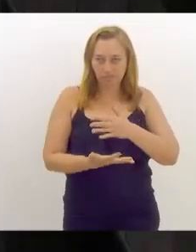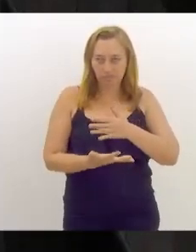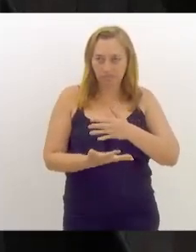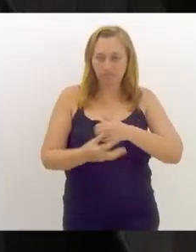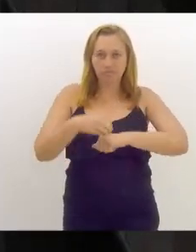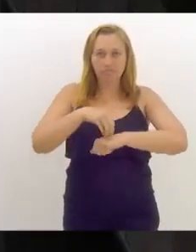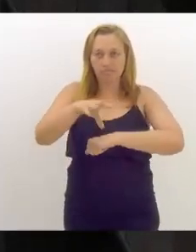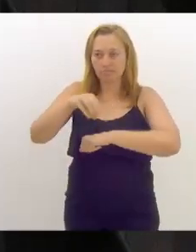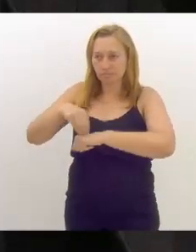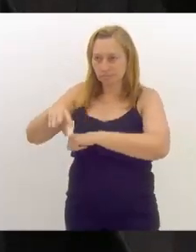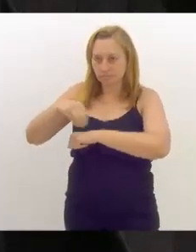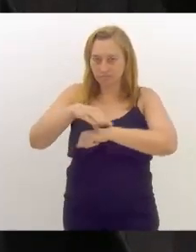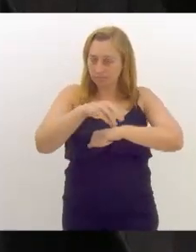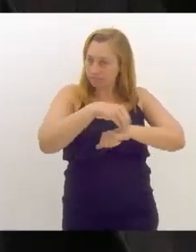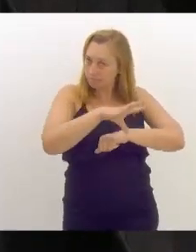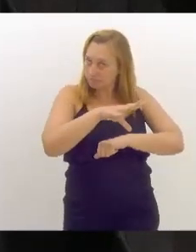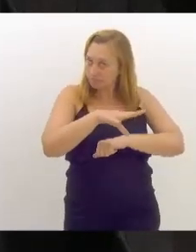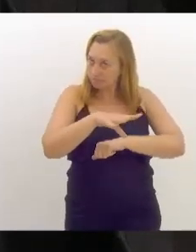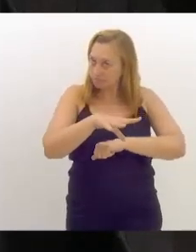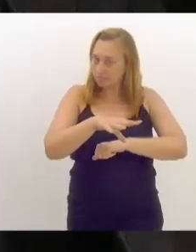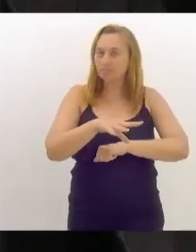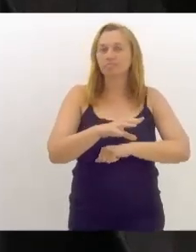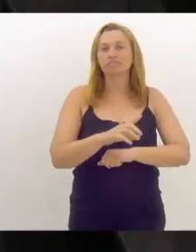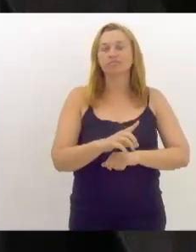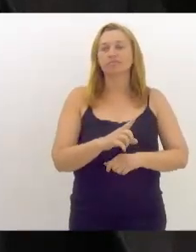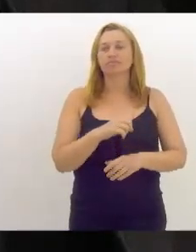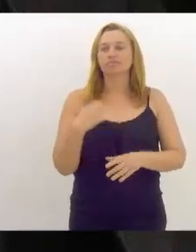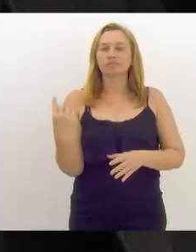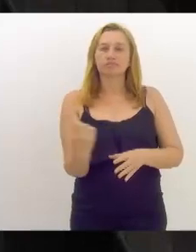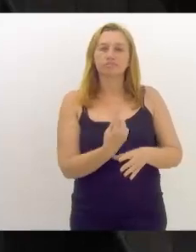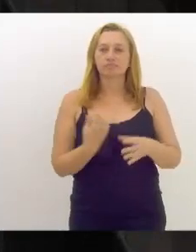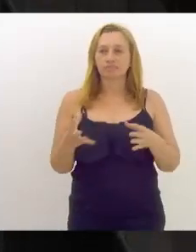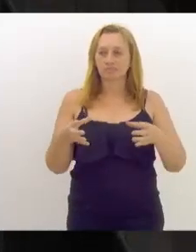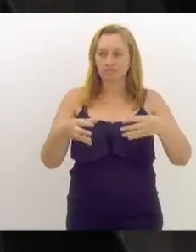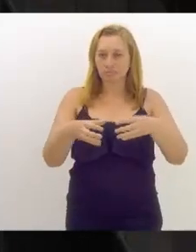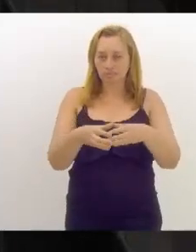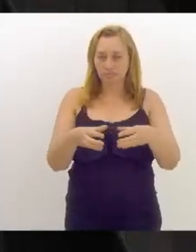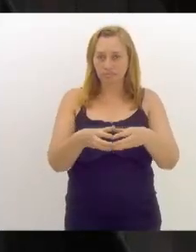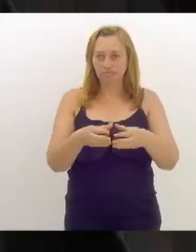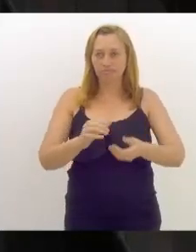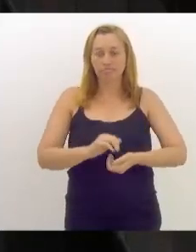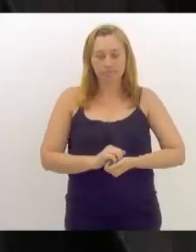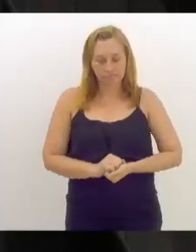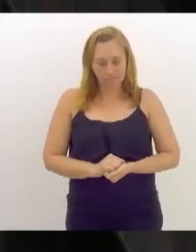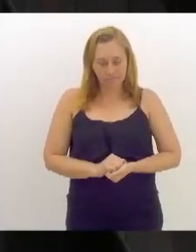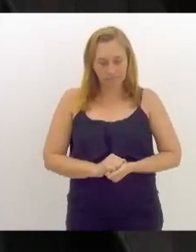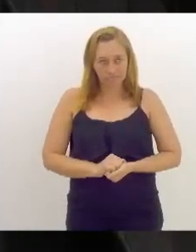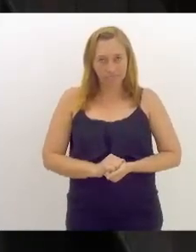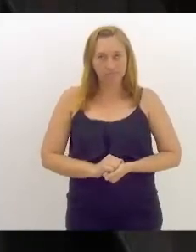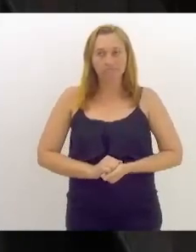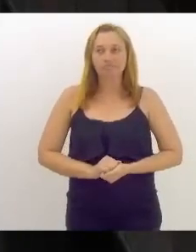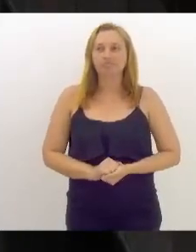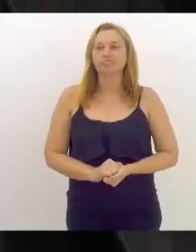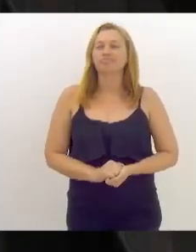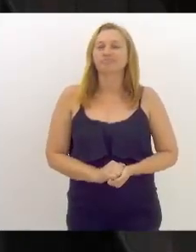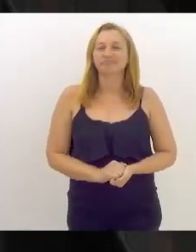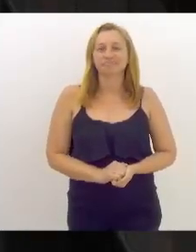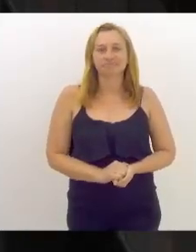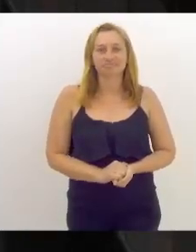de Libras, que leva a nossa voz aos deficientes